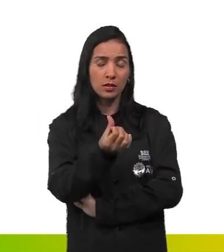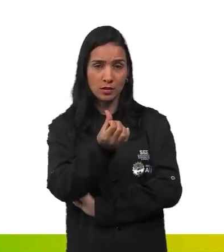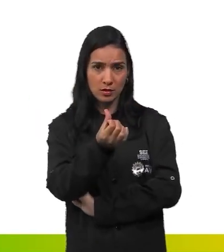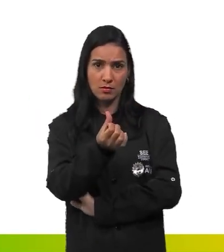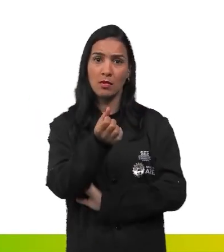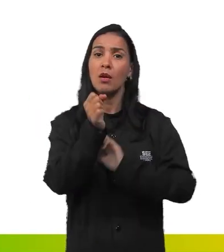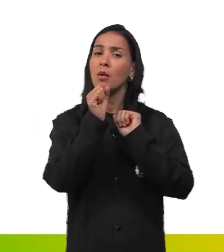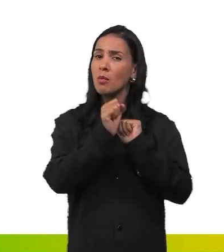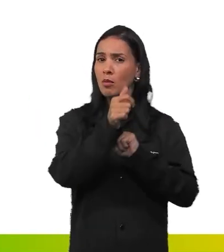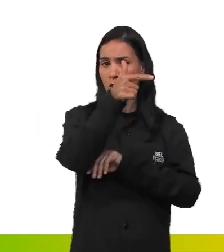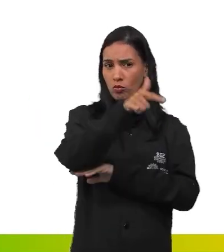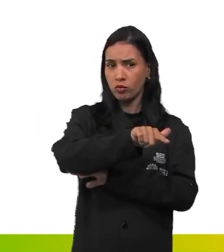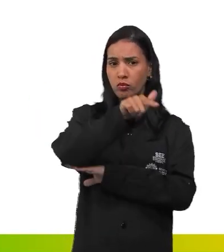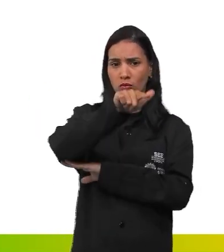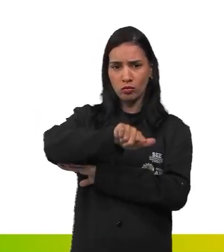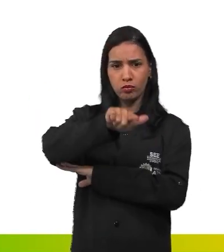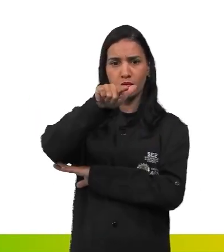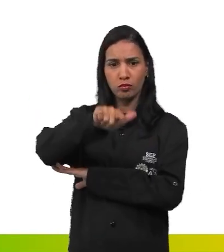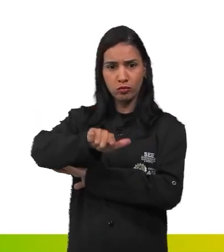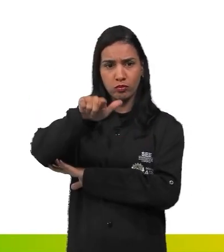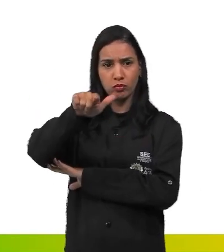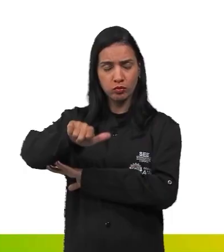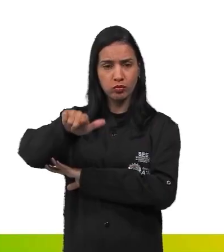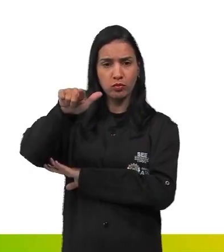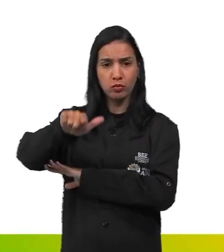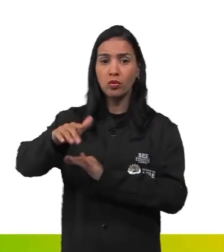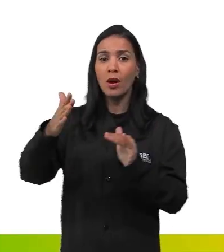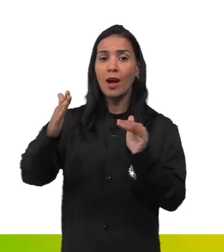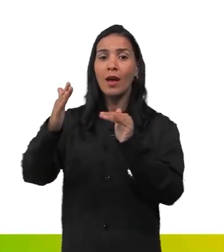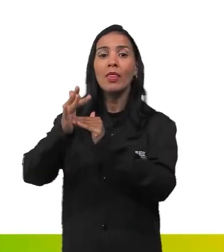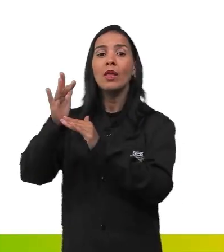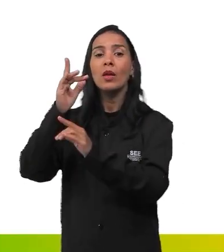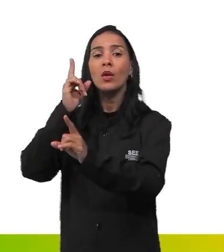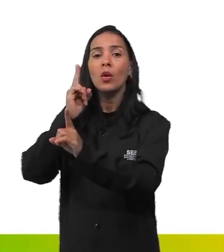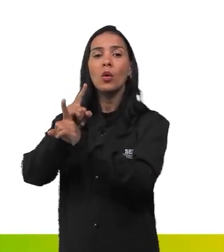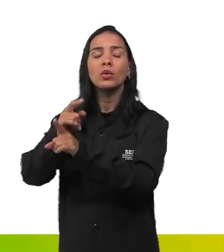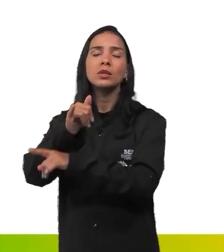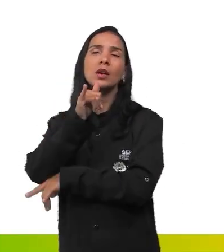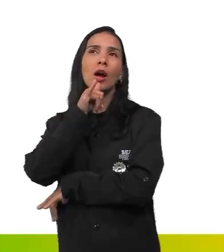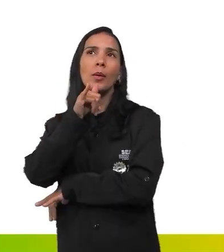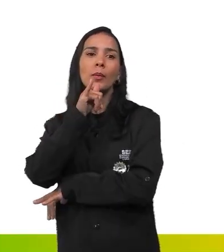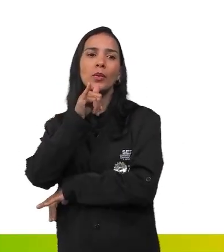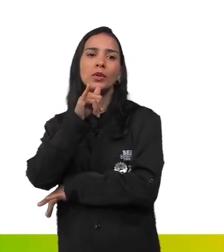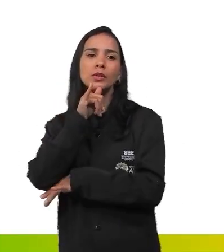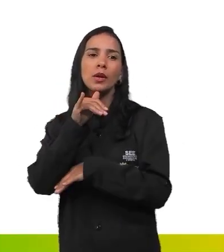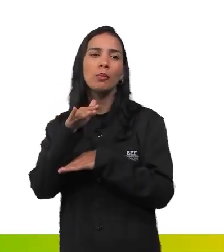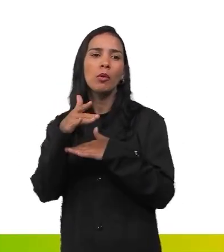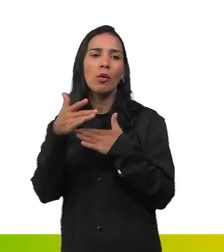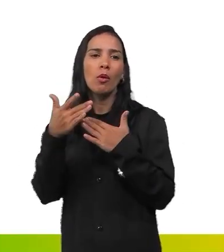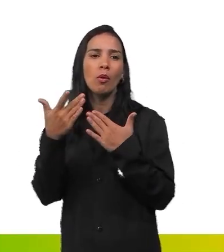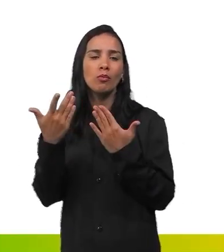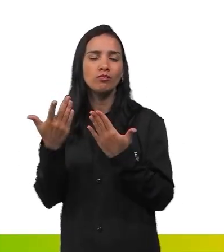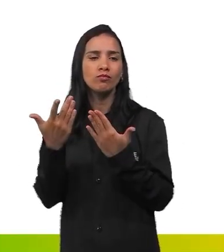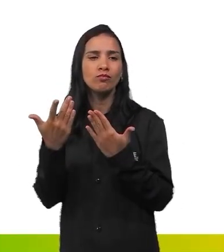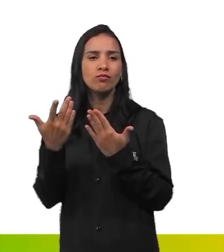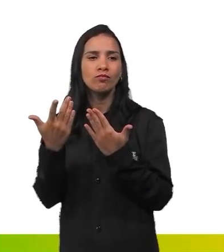por uma determinada quantidade de vezes até chegar, por exemplo, em um número que vai ser o